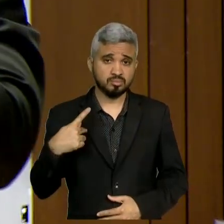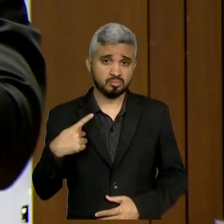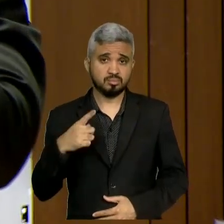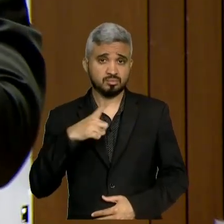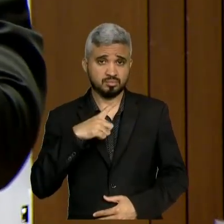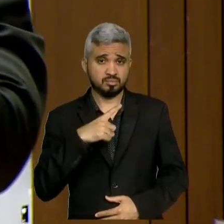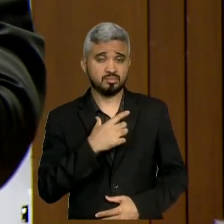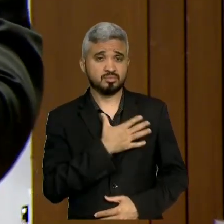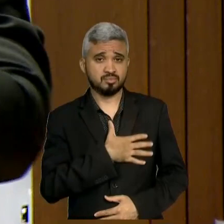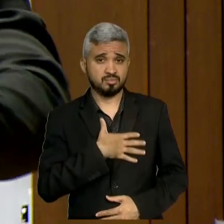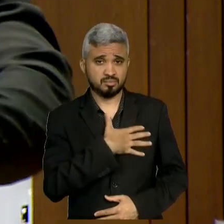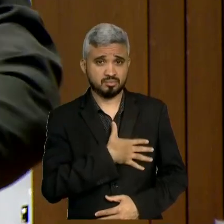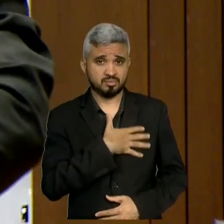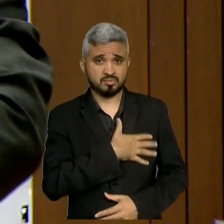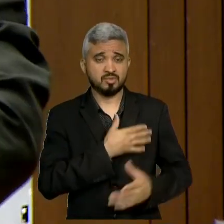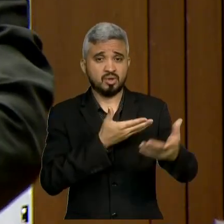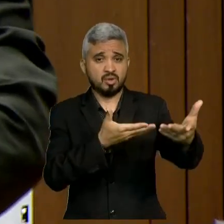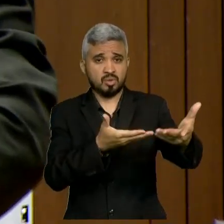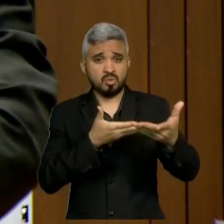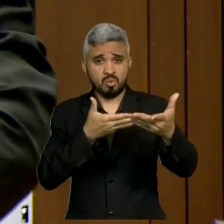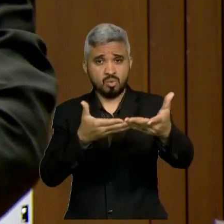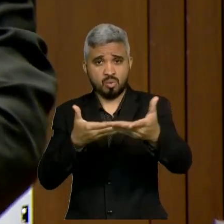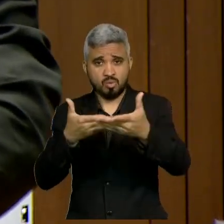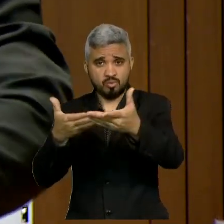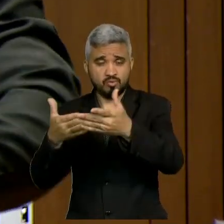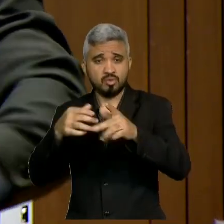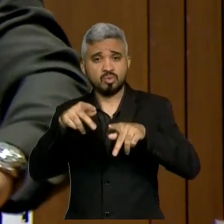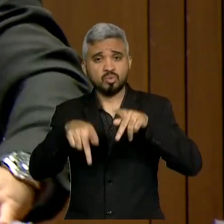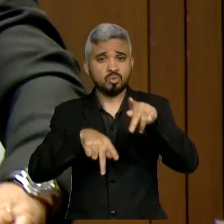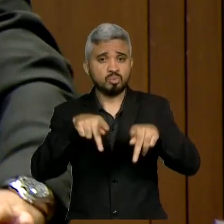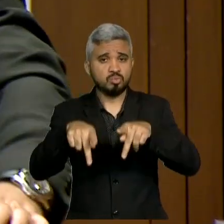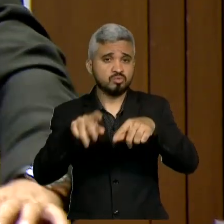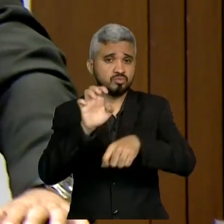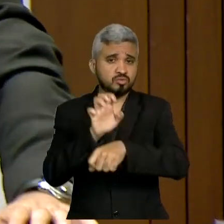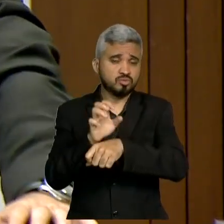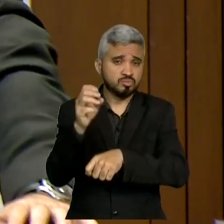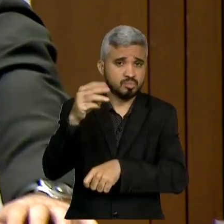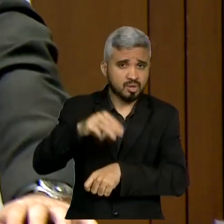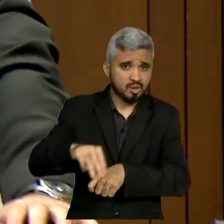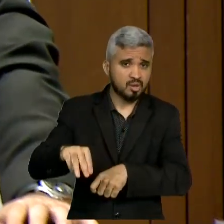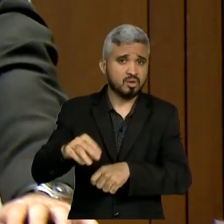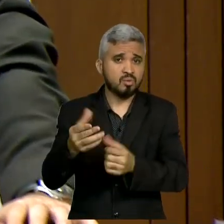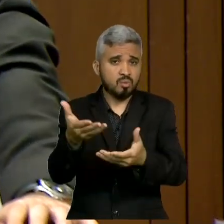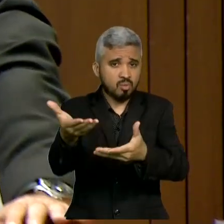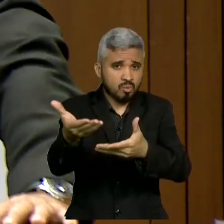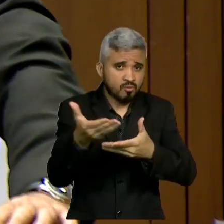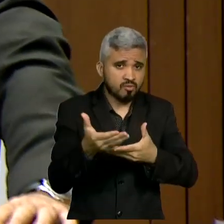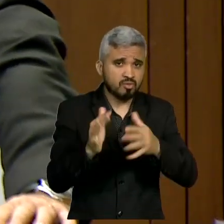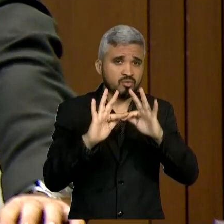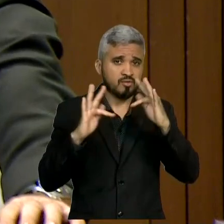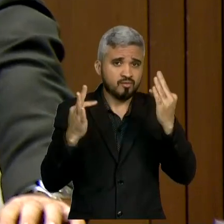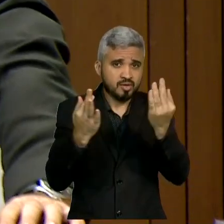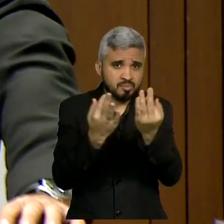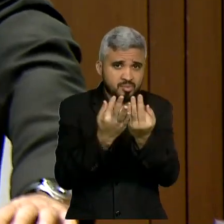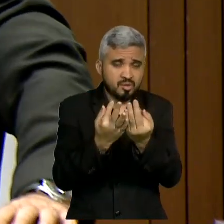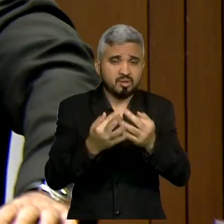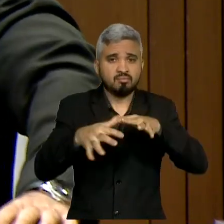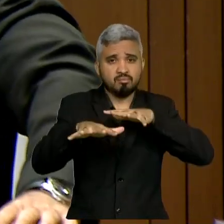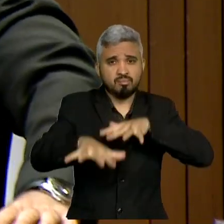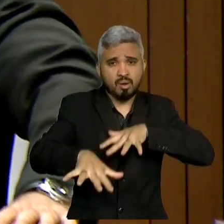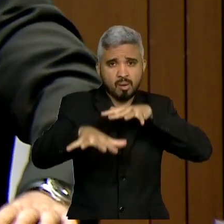os deputados e toda a população do Maranhão, todas as famílias, para a Marcha para Jesus